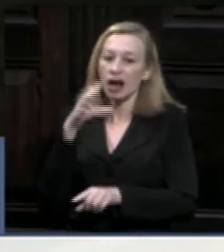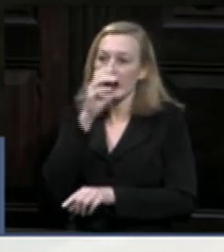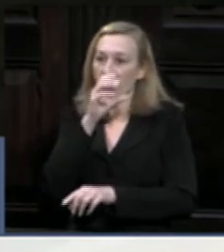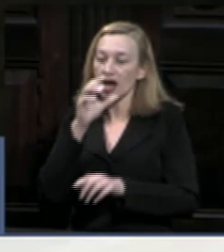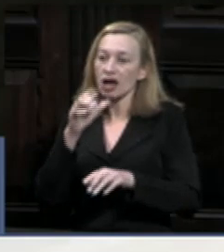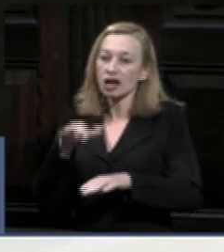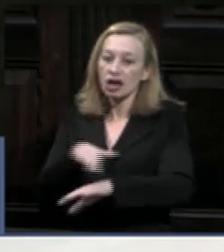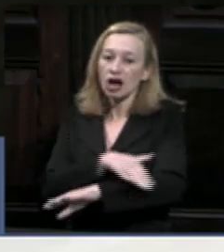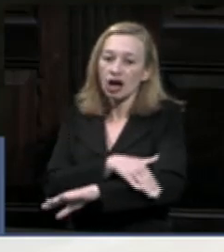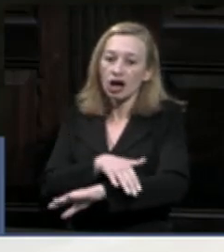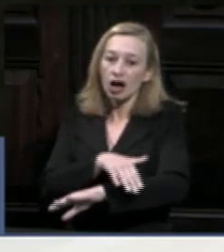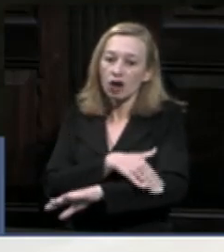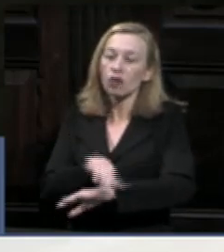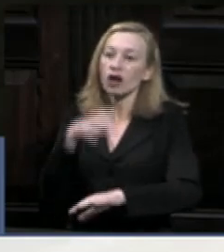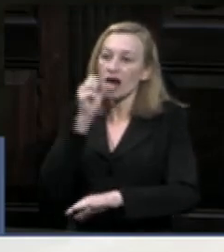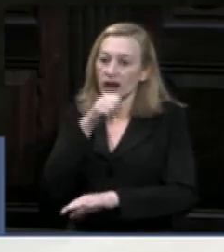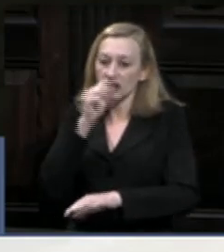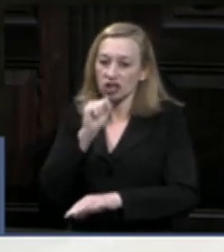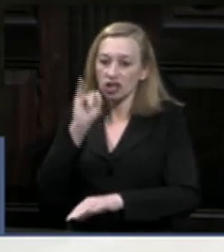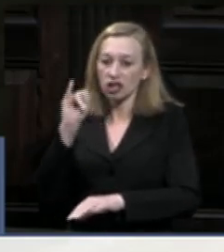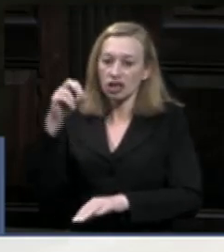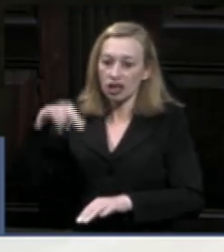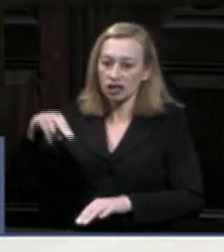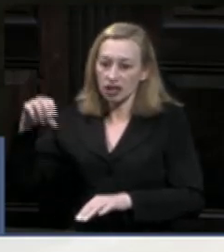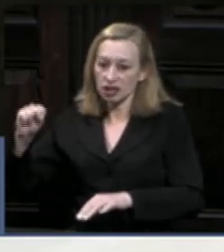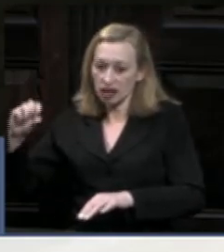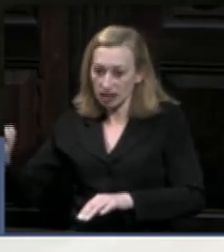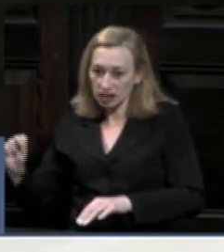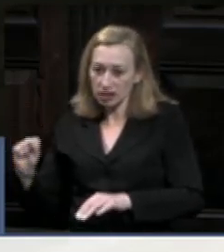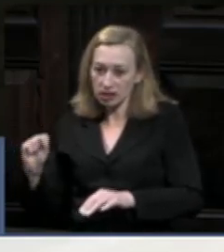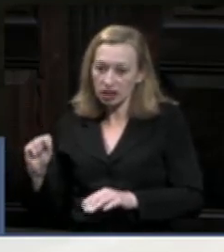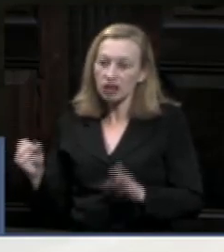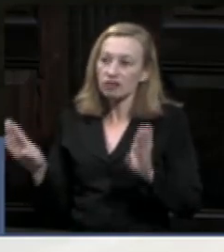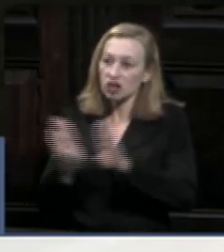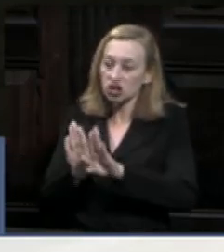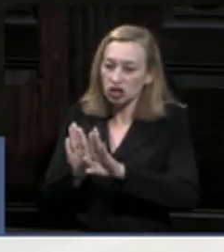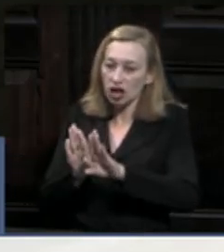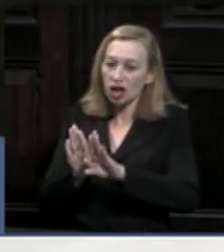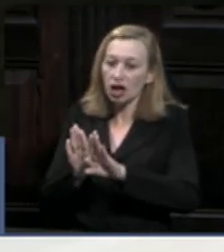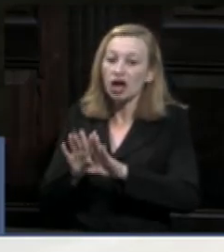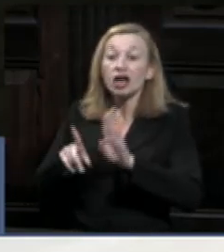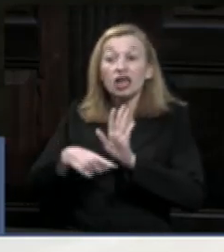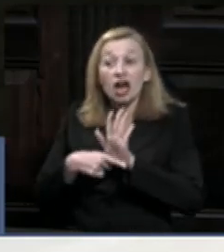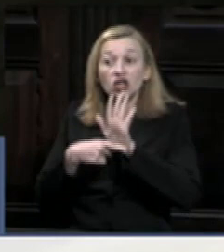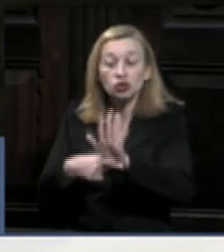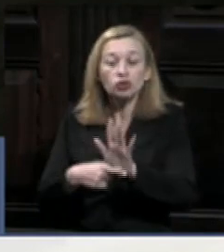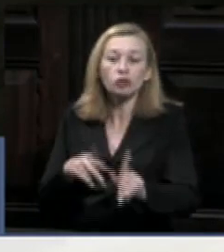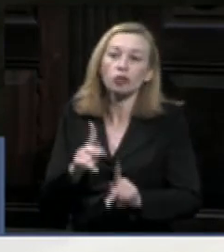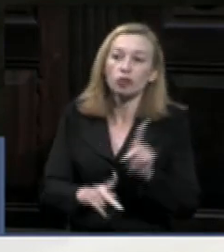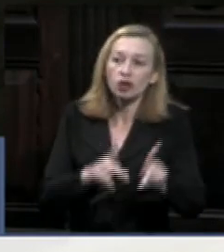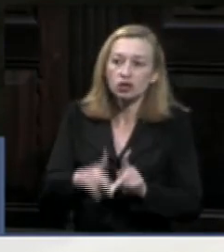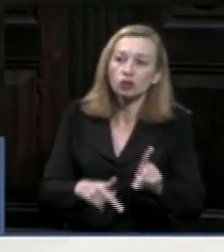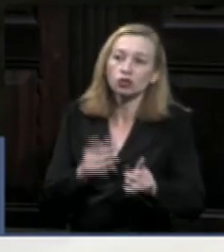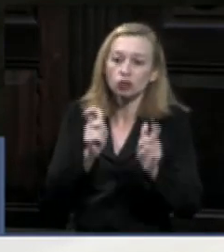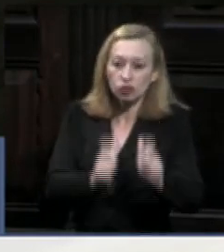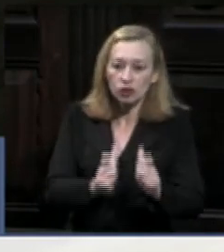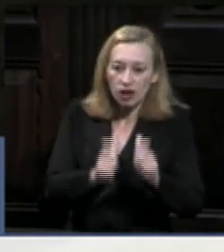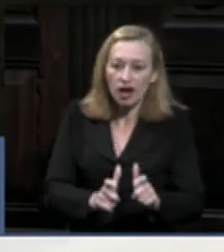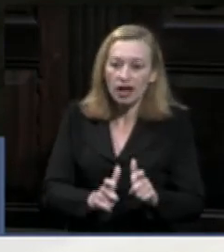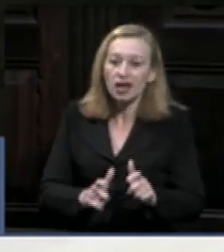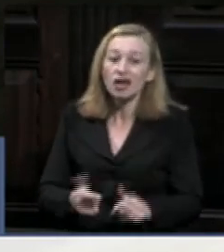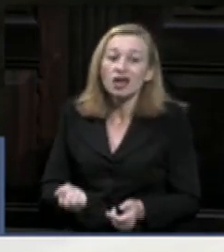invés de fechar contribua para a preservação o mercado são josé é um absurdo que o